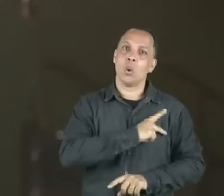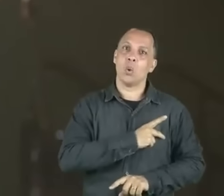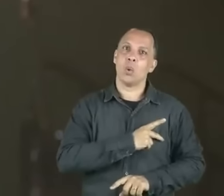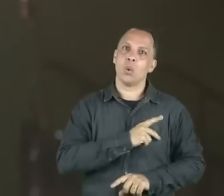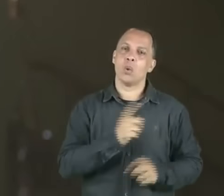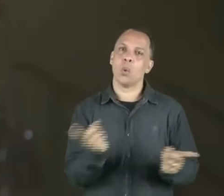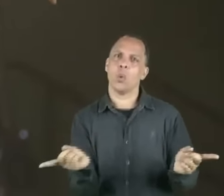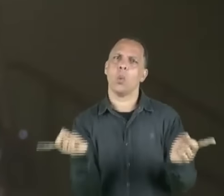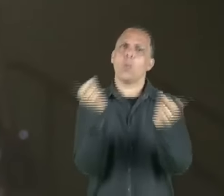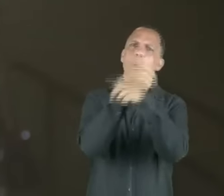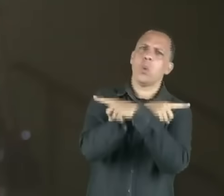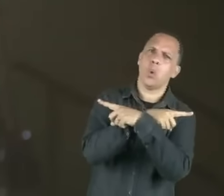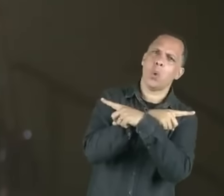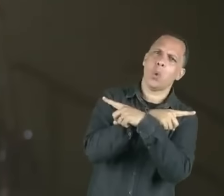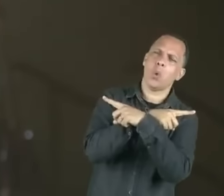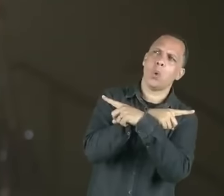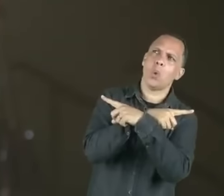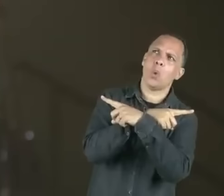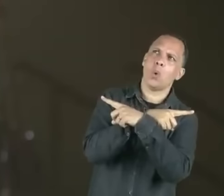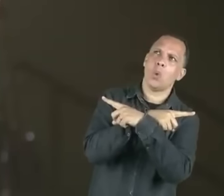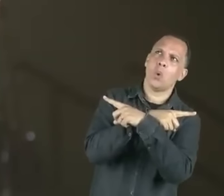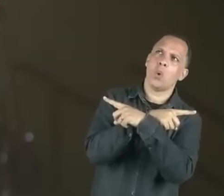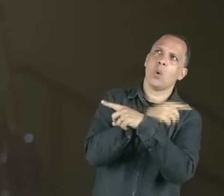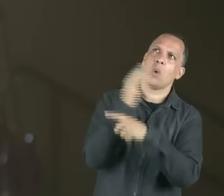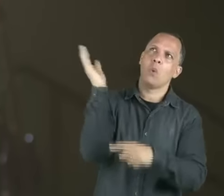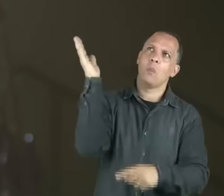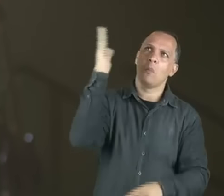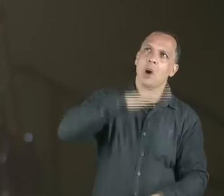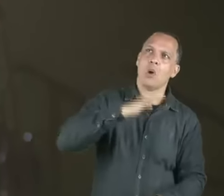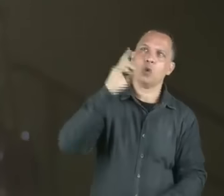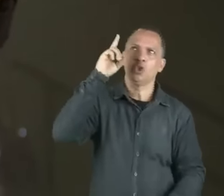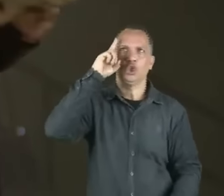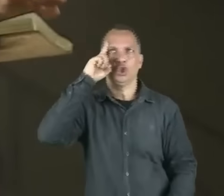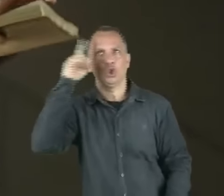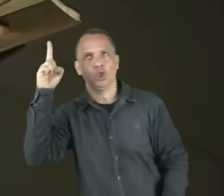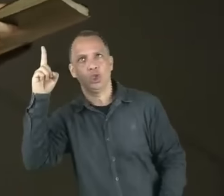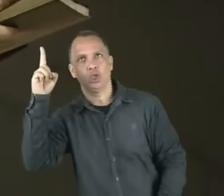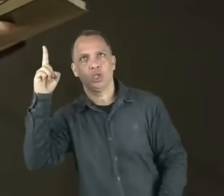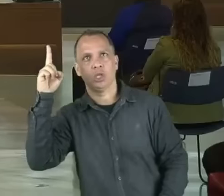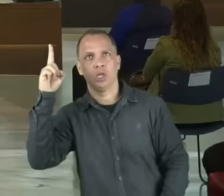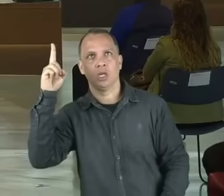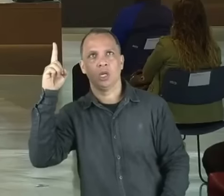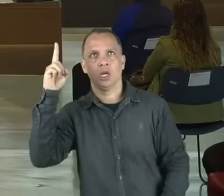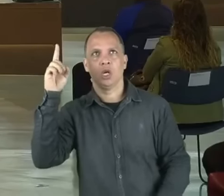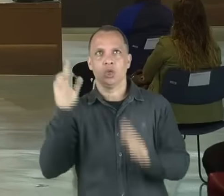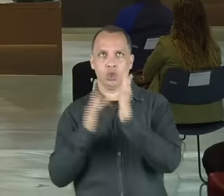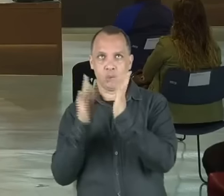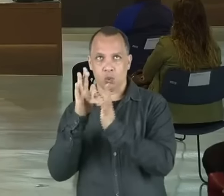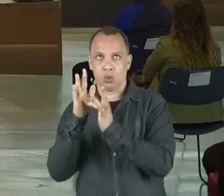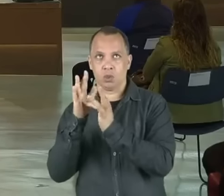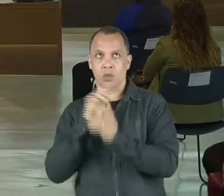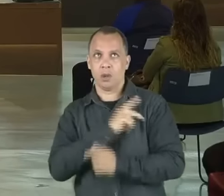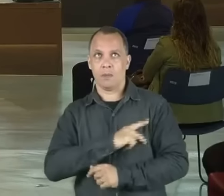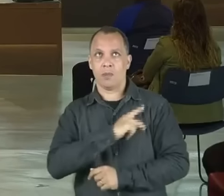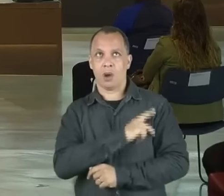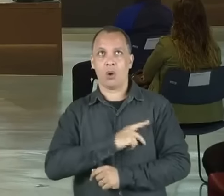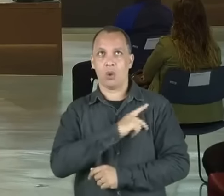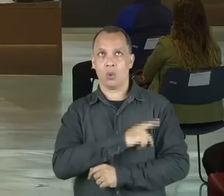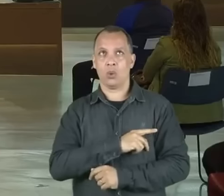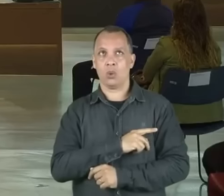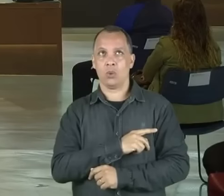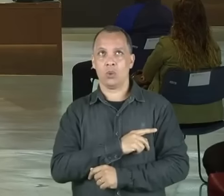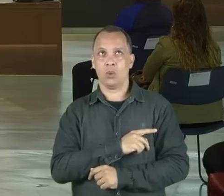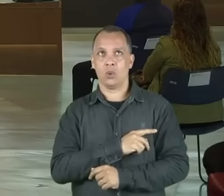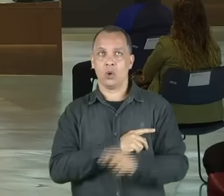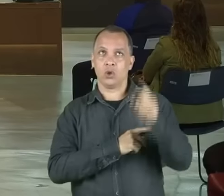dia é um dia mau Oi Paulo aqui no Capítulo 5 Versículo 16 ele diz